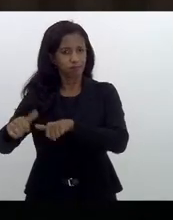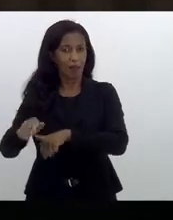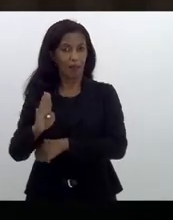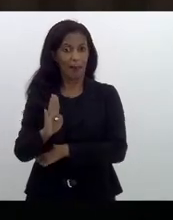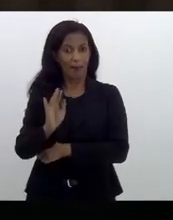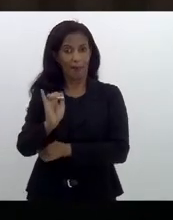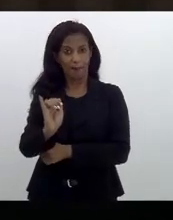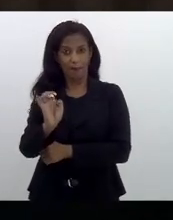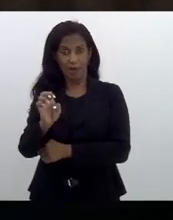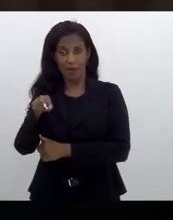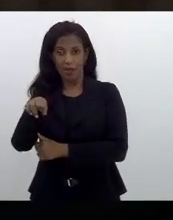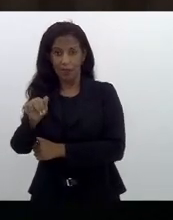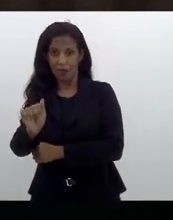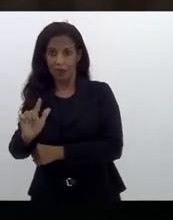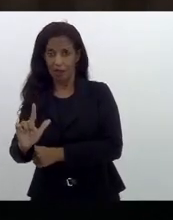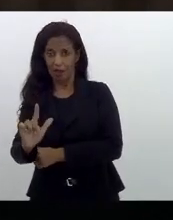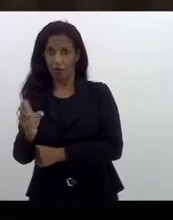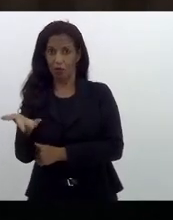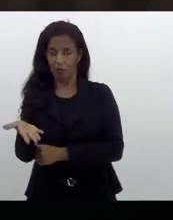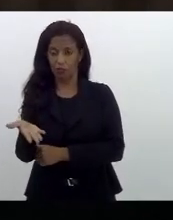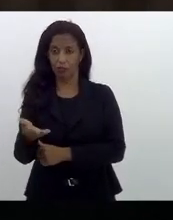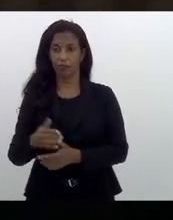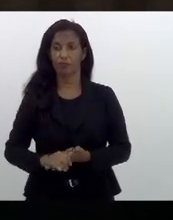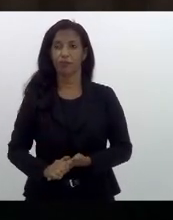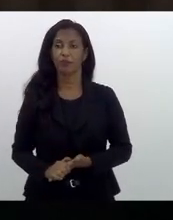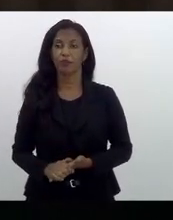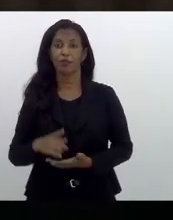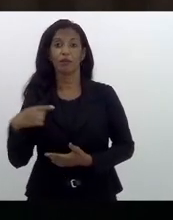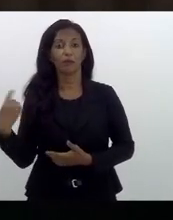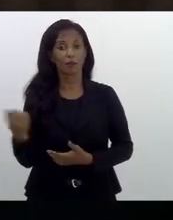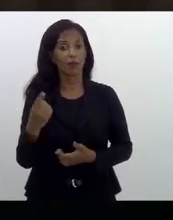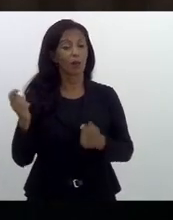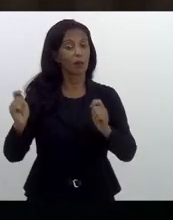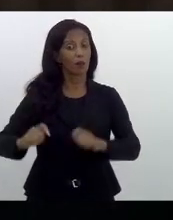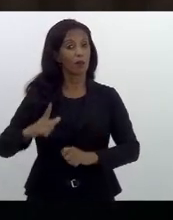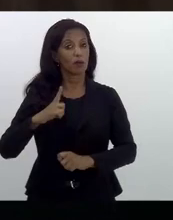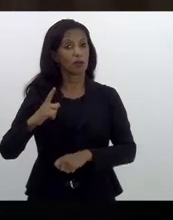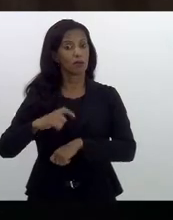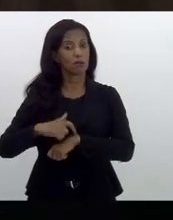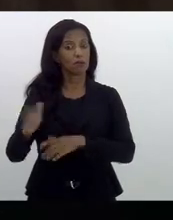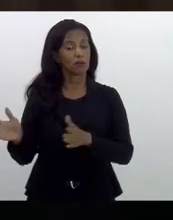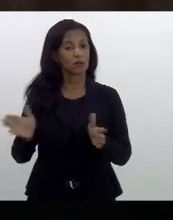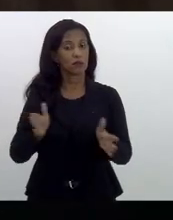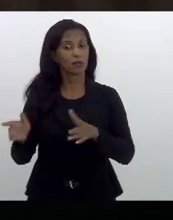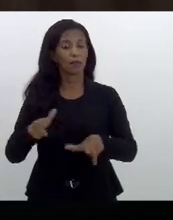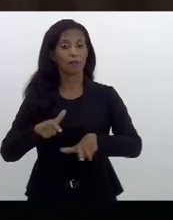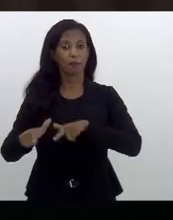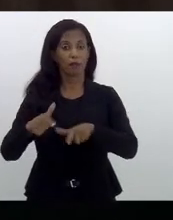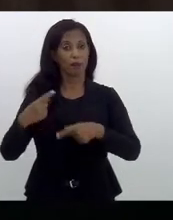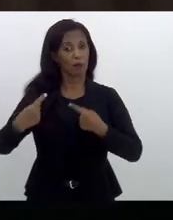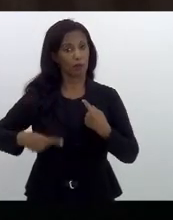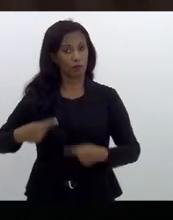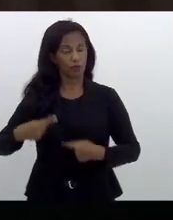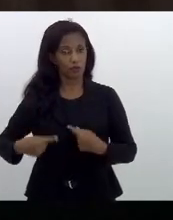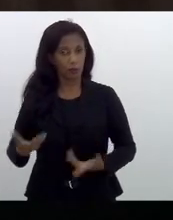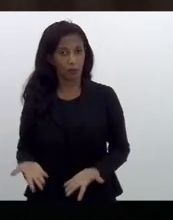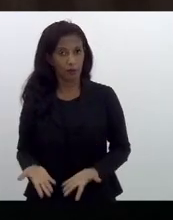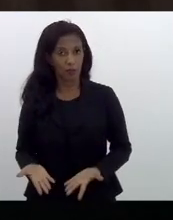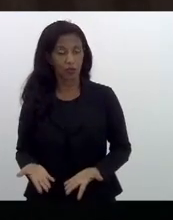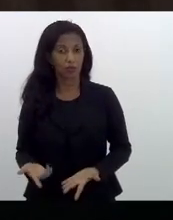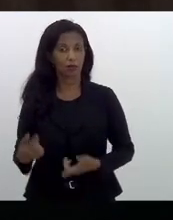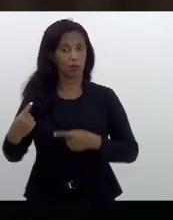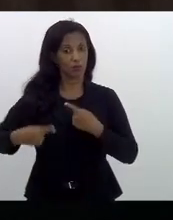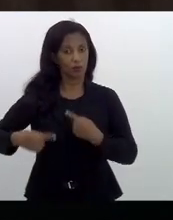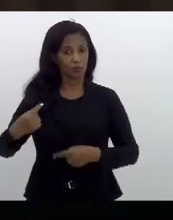bienal não sei perfeitamente se ele é o bienal para que a gente possa ter esse prazo para trabalhar politicamente que é a questão